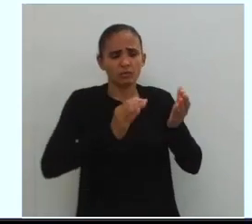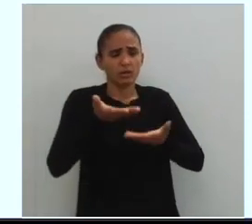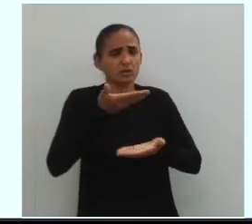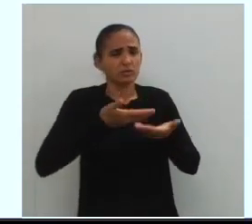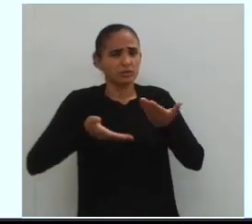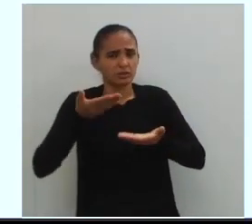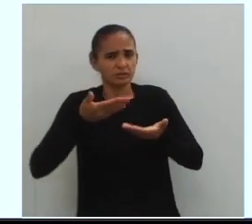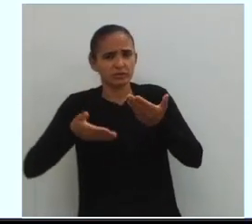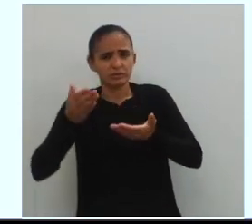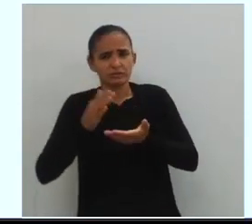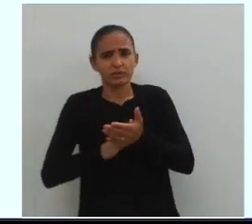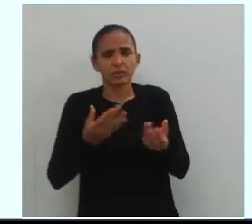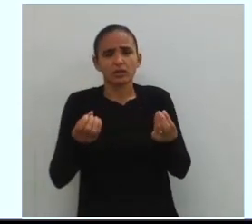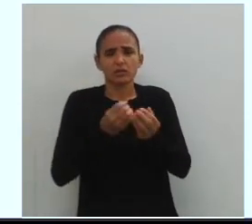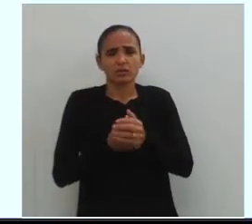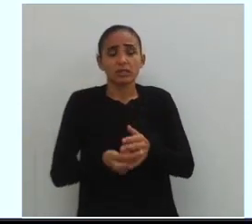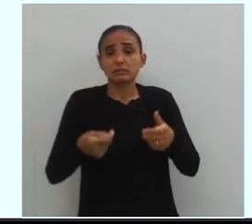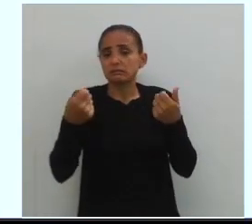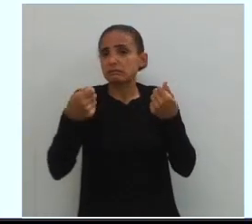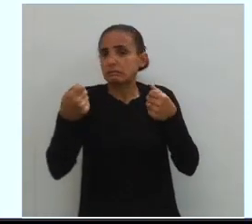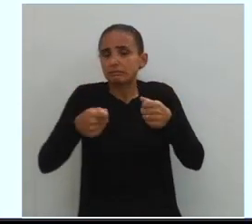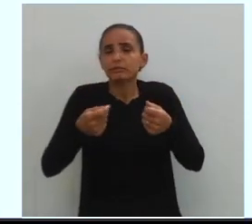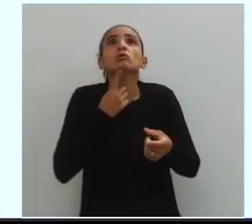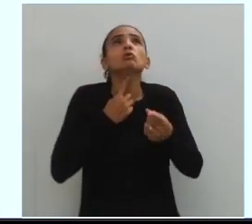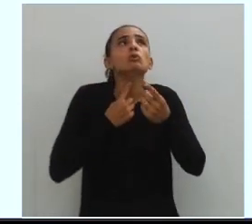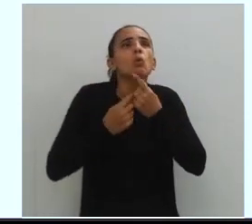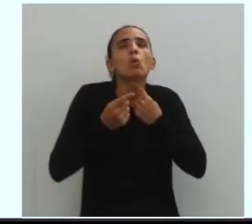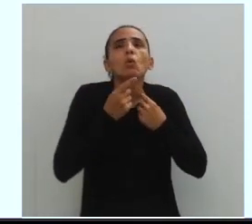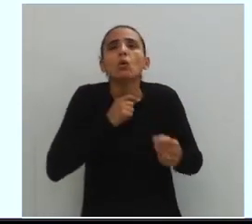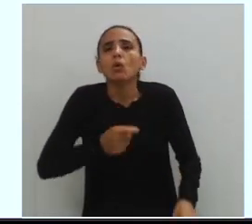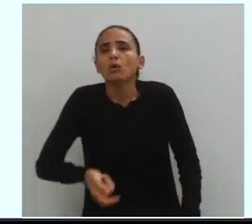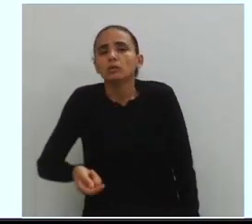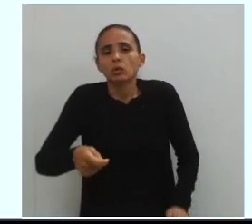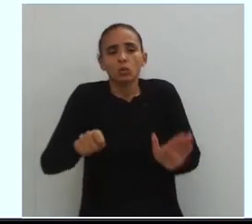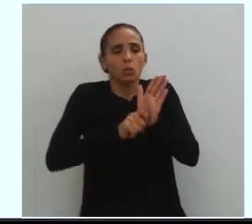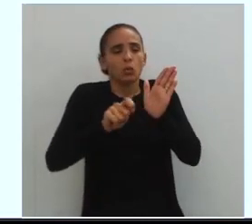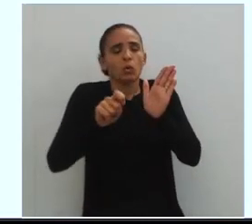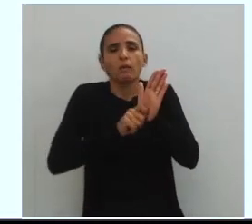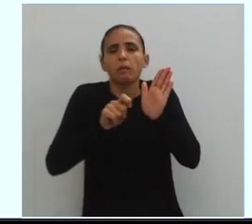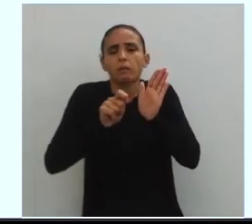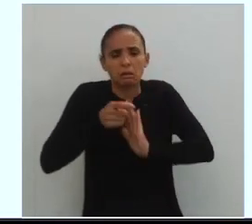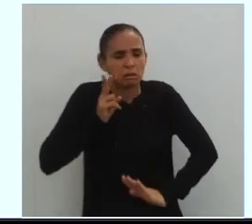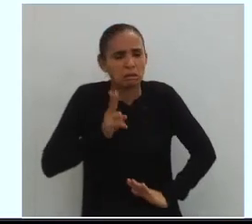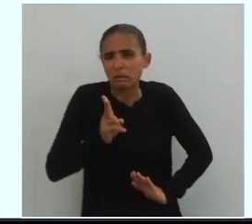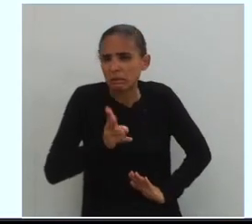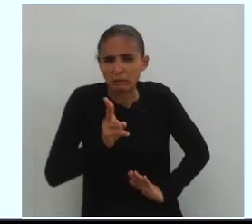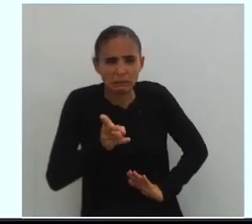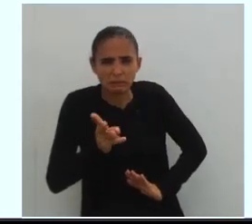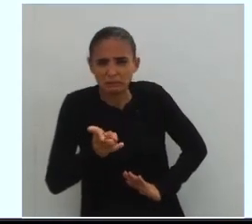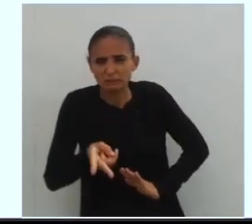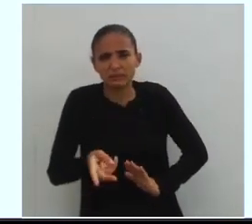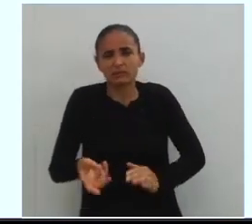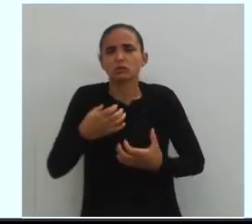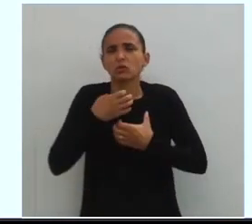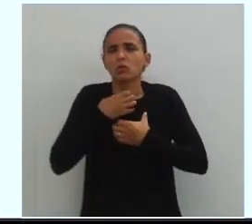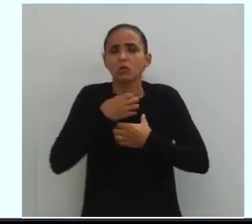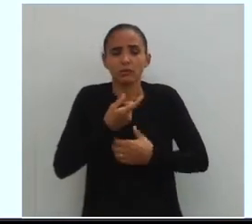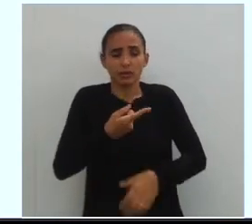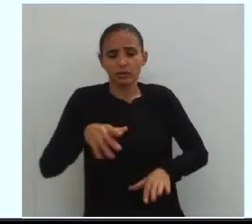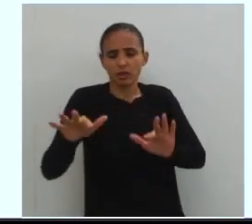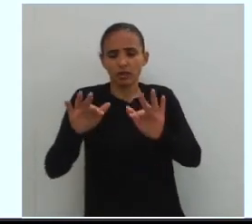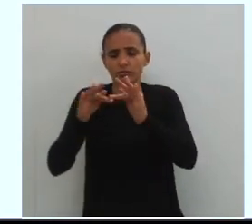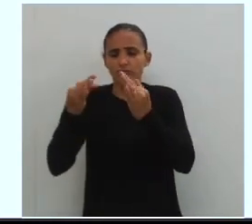de abstinência, que é nos contatos clínicos com os usuários de drogas, né, de diversas, né, ou seja,